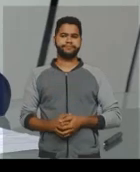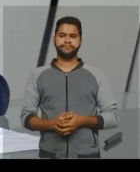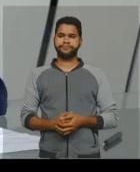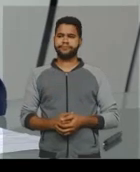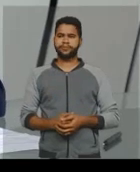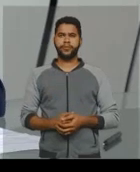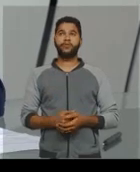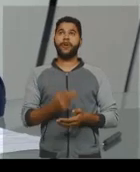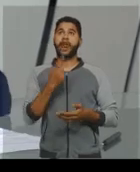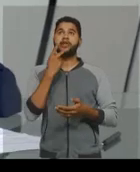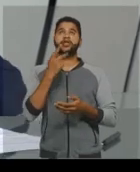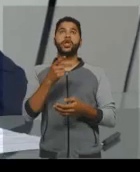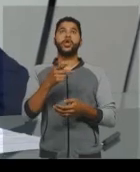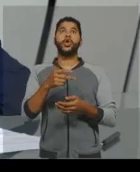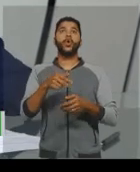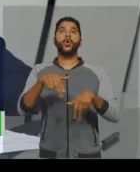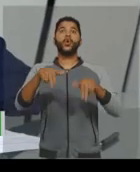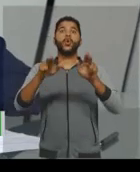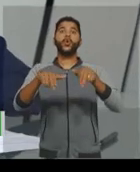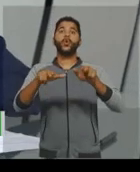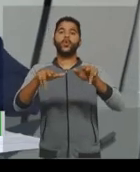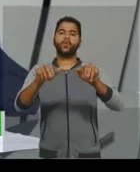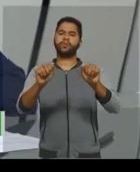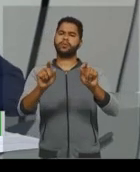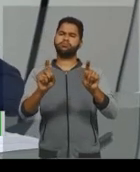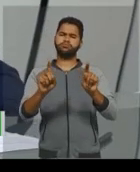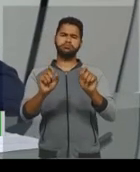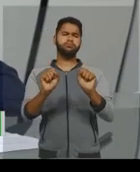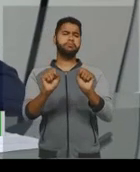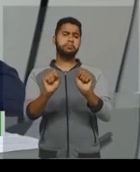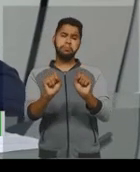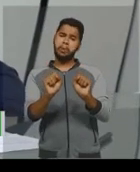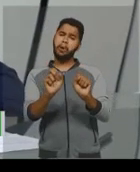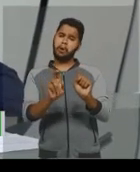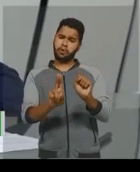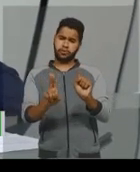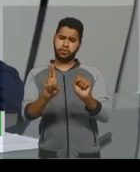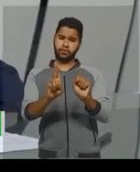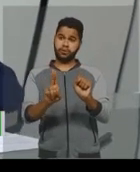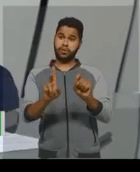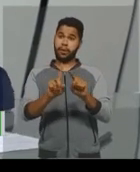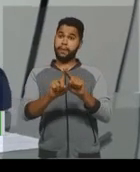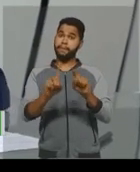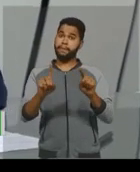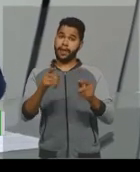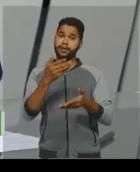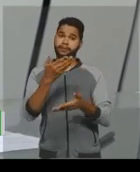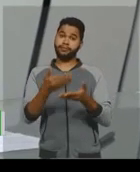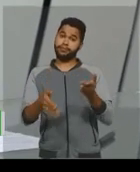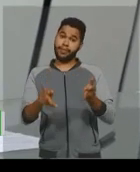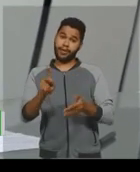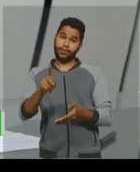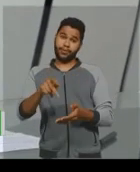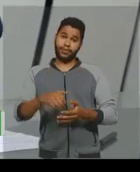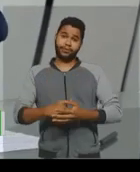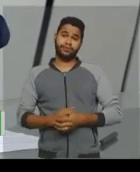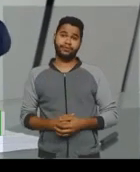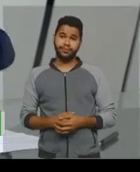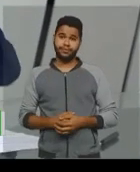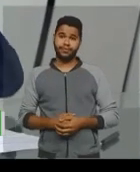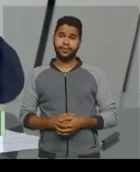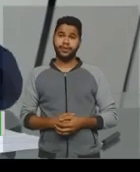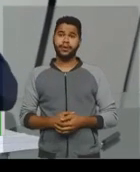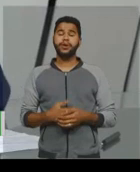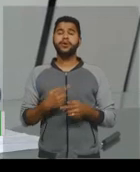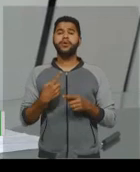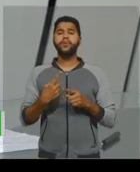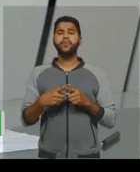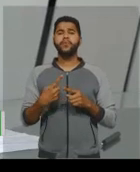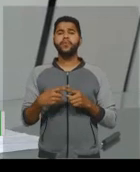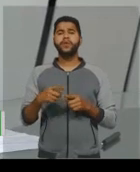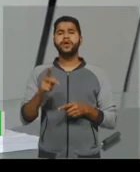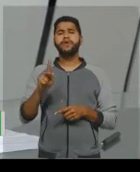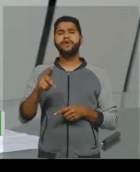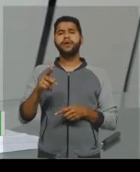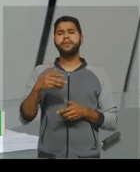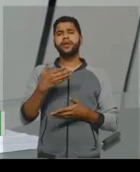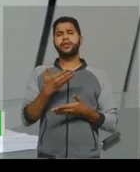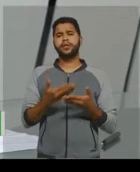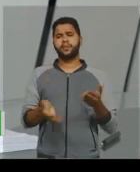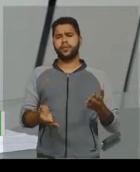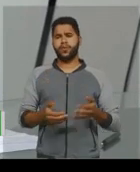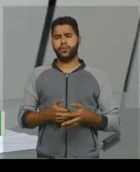de jeito nenhum, porque você pode até usar, mas vai perder ponto, né? Por que você vai perder